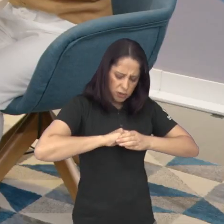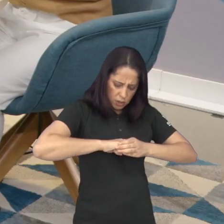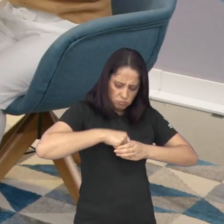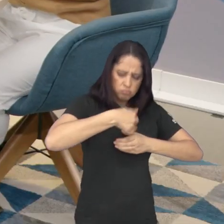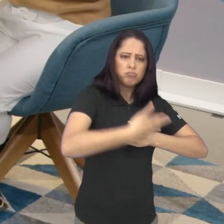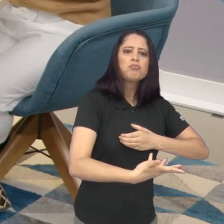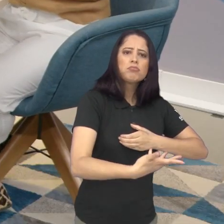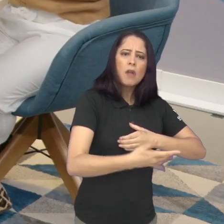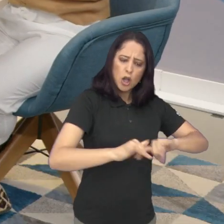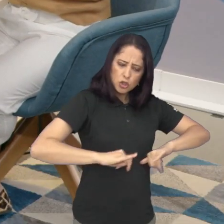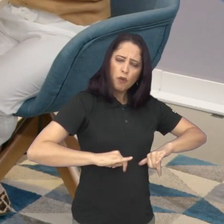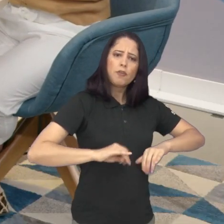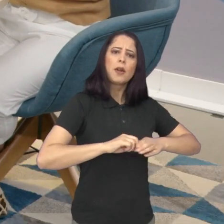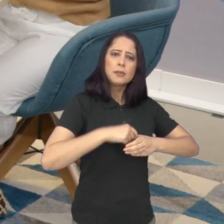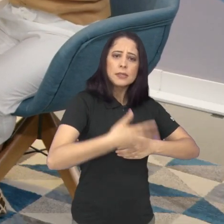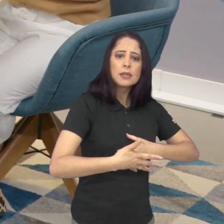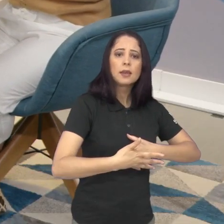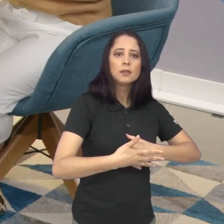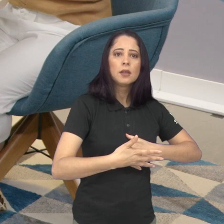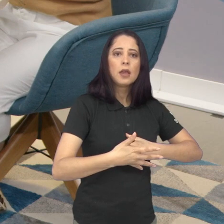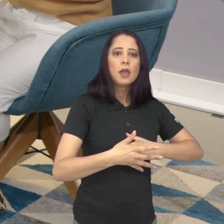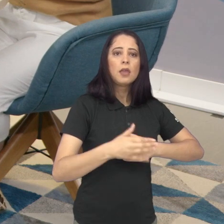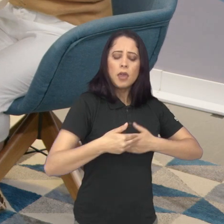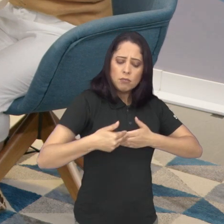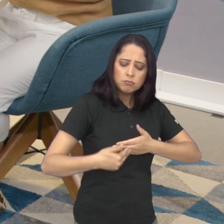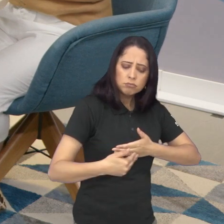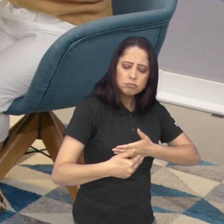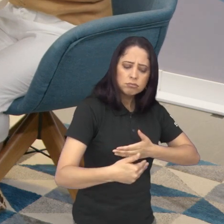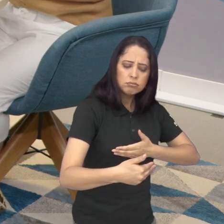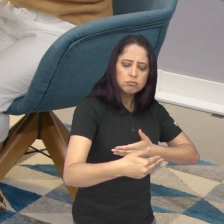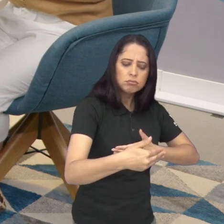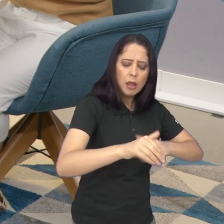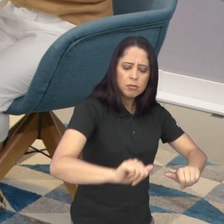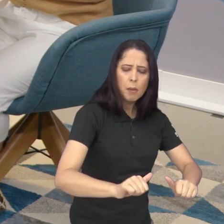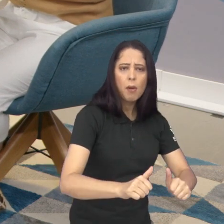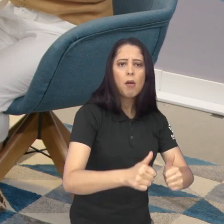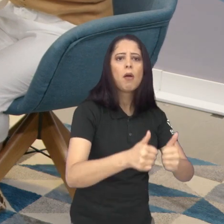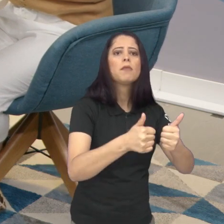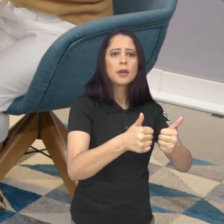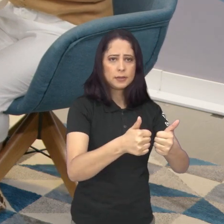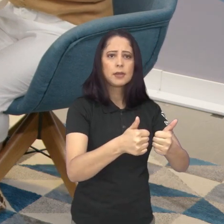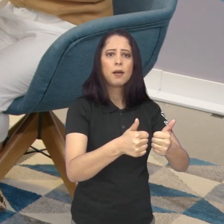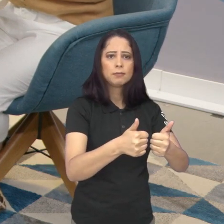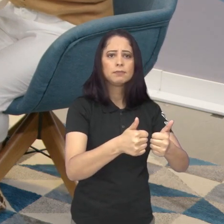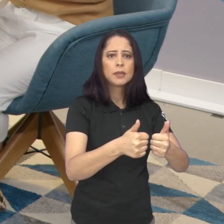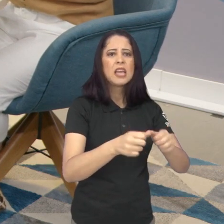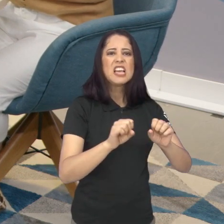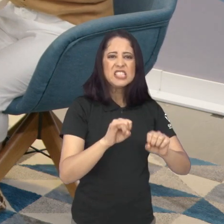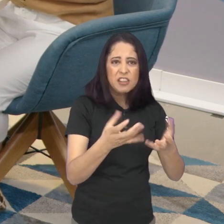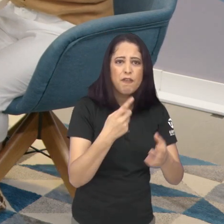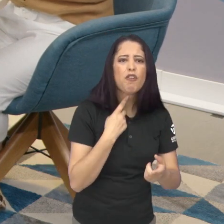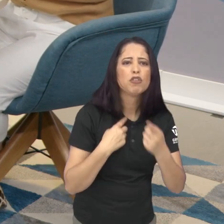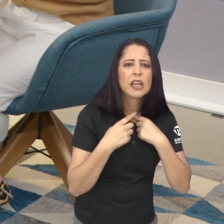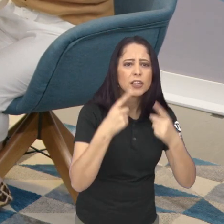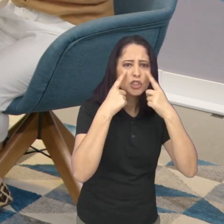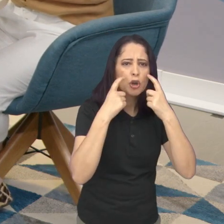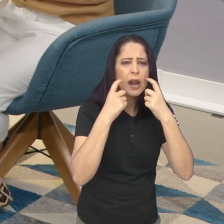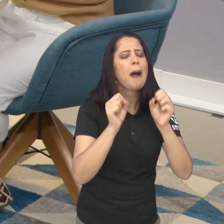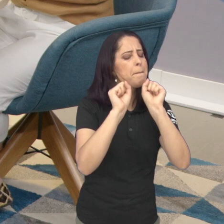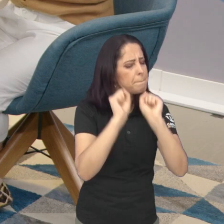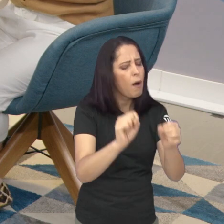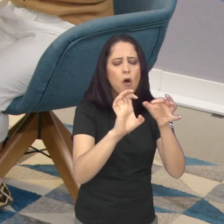fingir que isso não existe. Tentar ficar bem do dia para a noite, isso não é certo. Né? A gente deve chorar sim, a gente